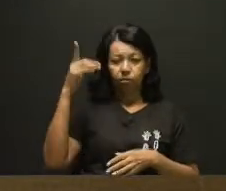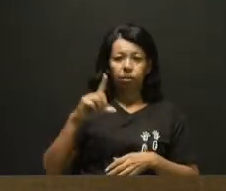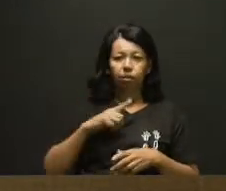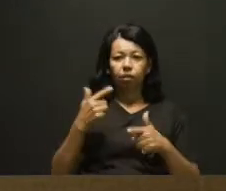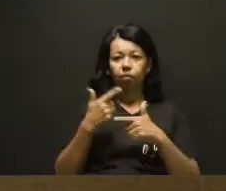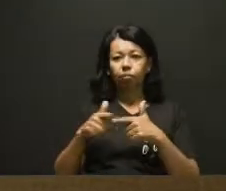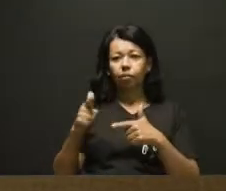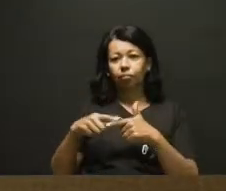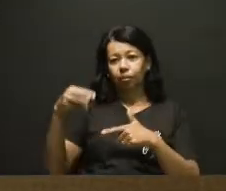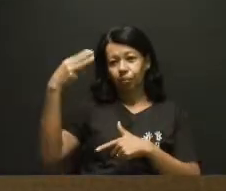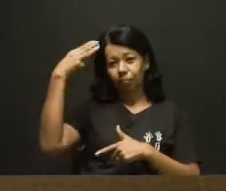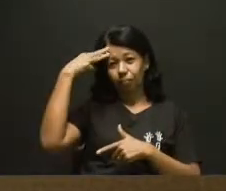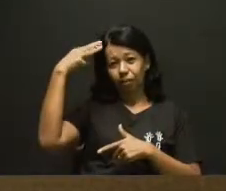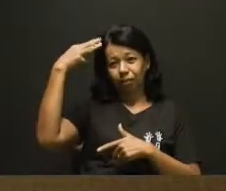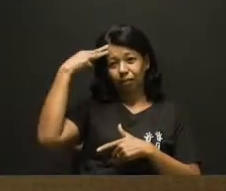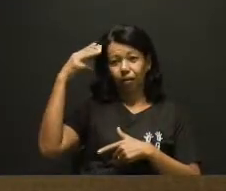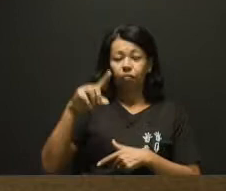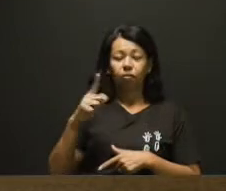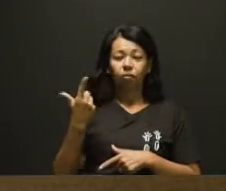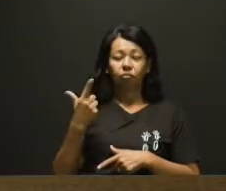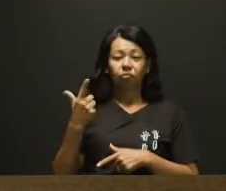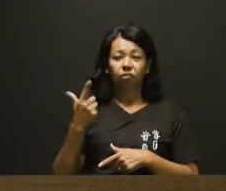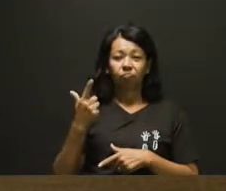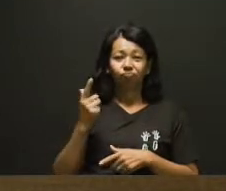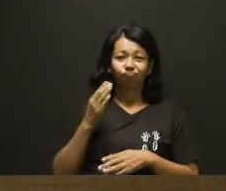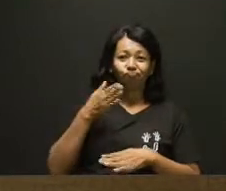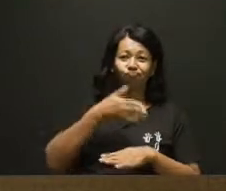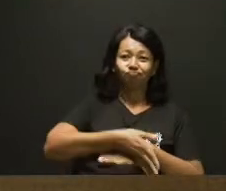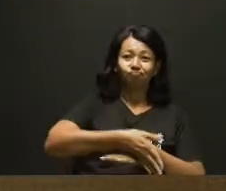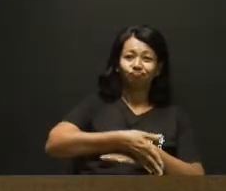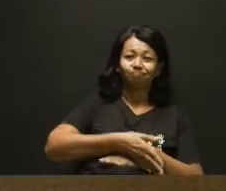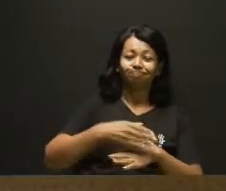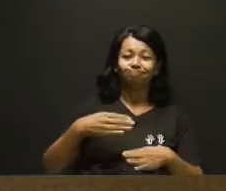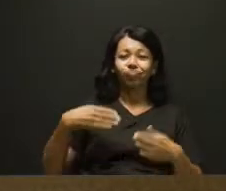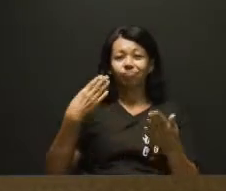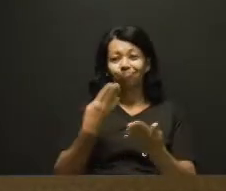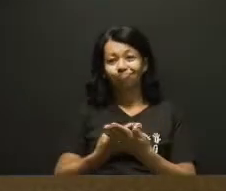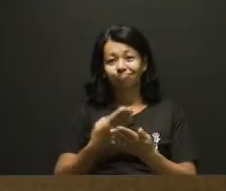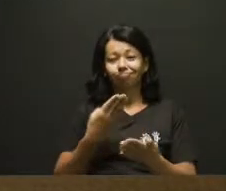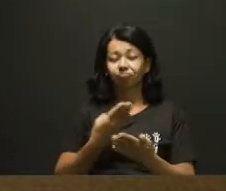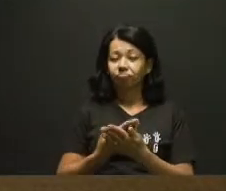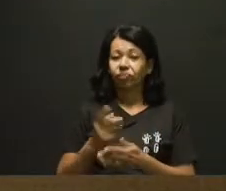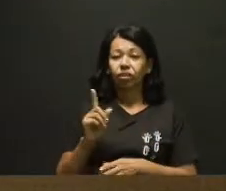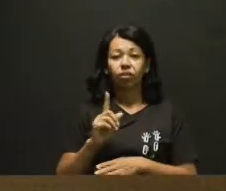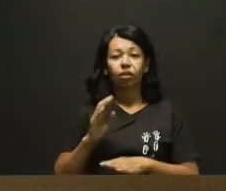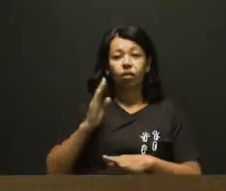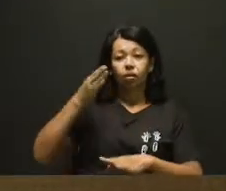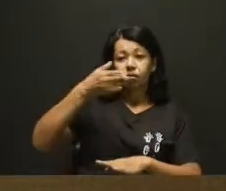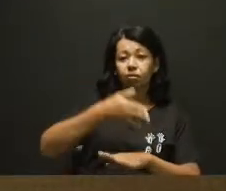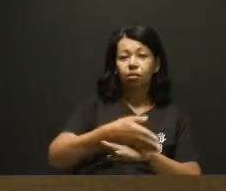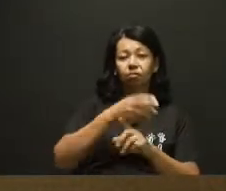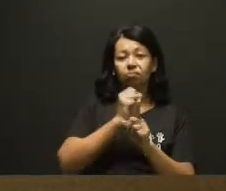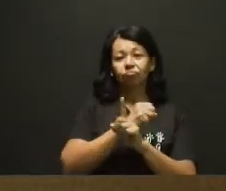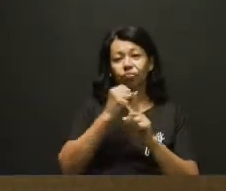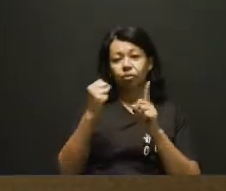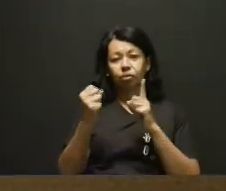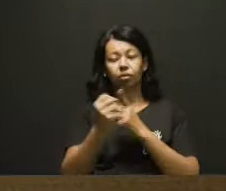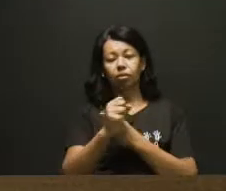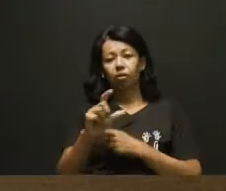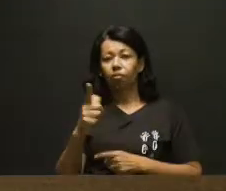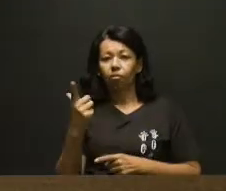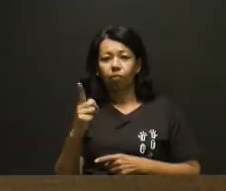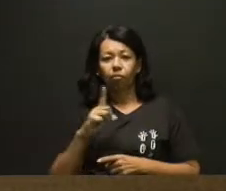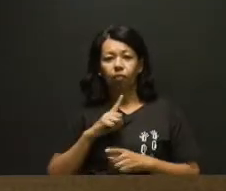mental era não têm acesso à escola não tem acesso à a apropriação sociedade ela não tem